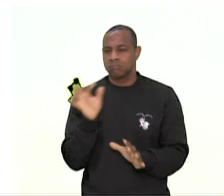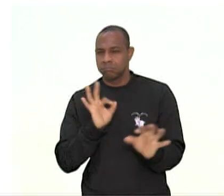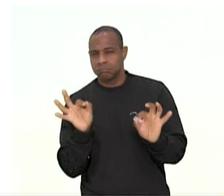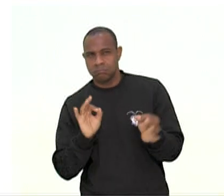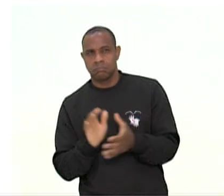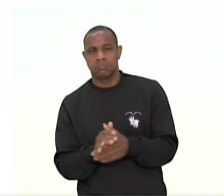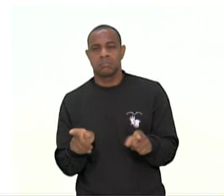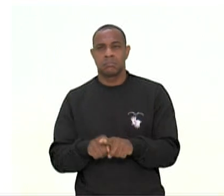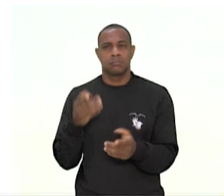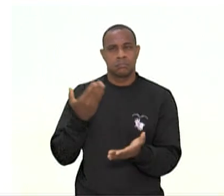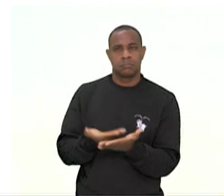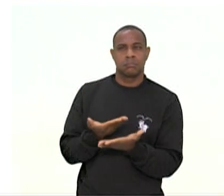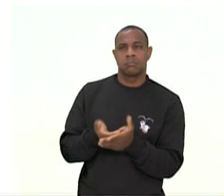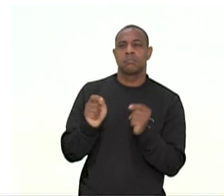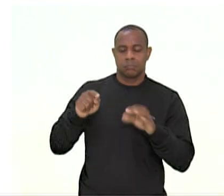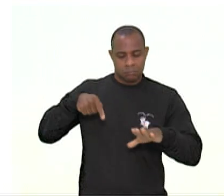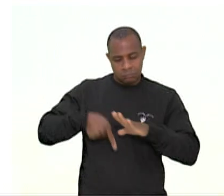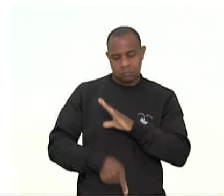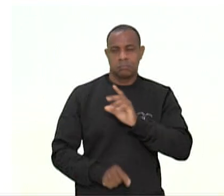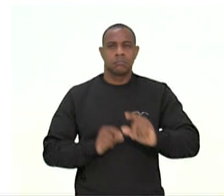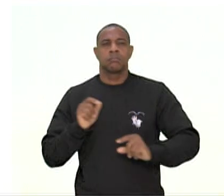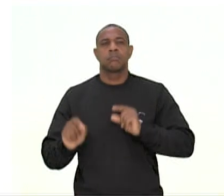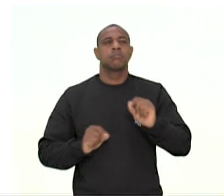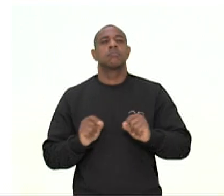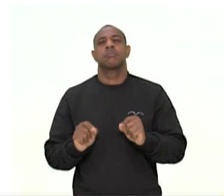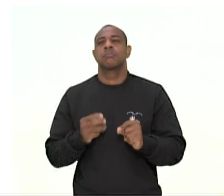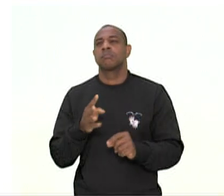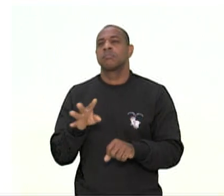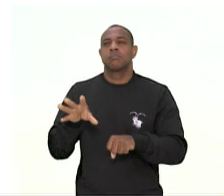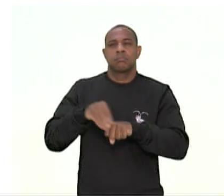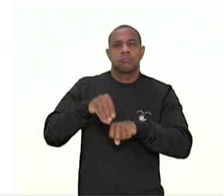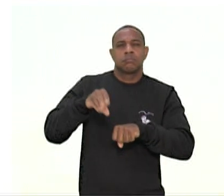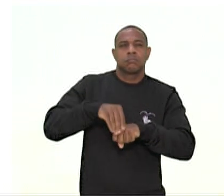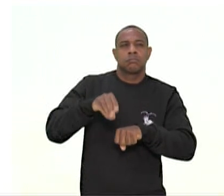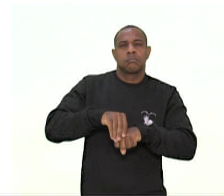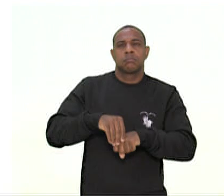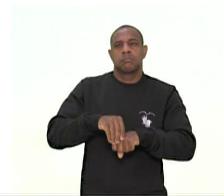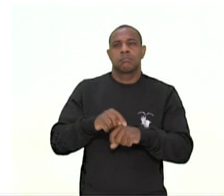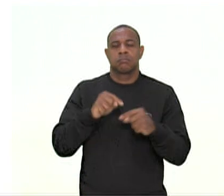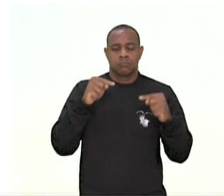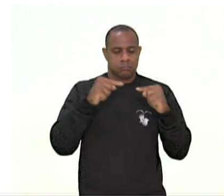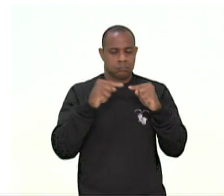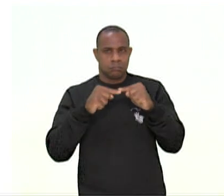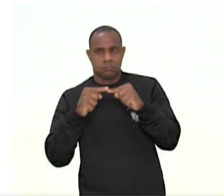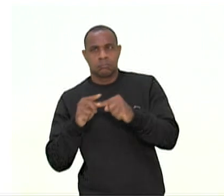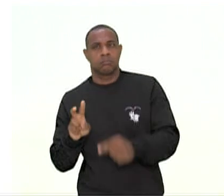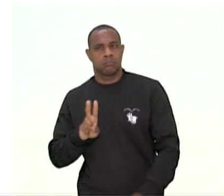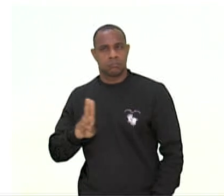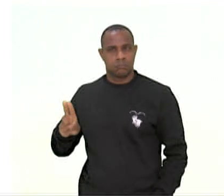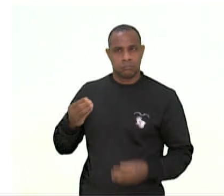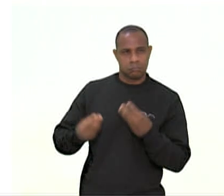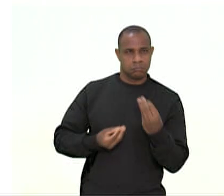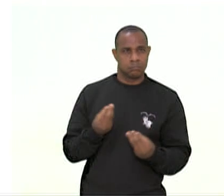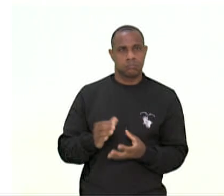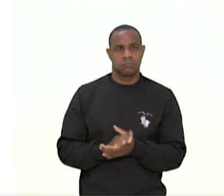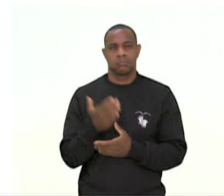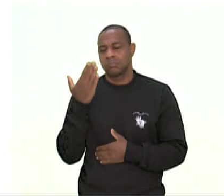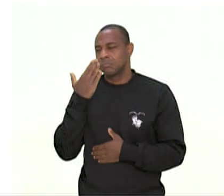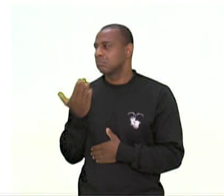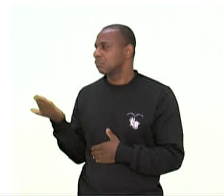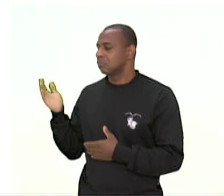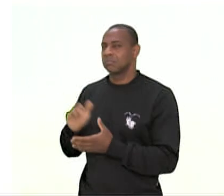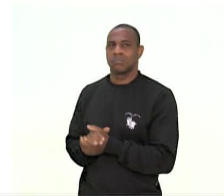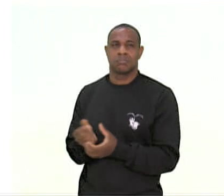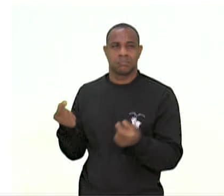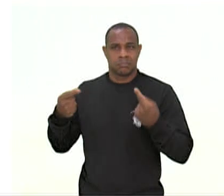também vamos estudar e aprofundar um pouco mais o nosso conhecimento sobre concordância nominal. Vamos lá? Olha o